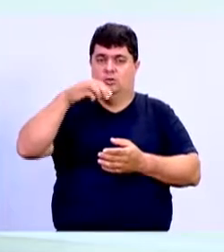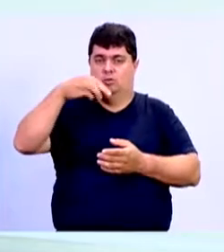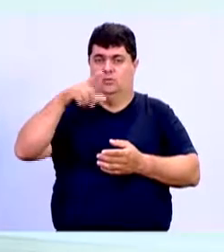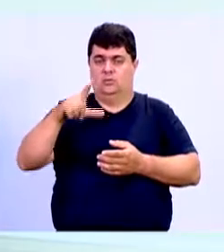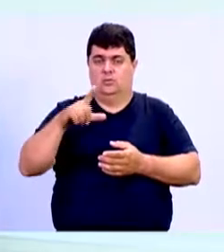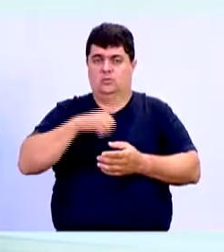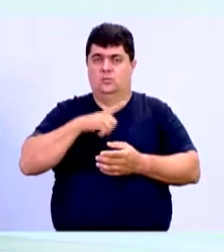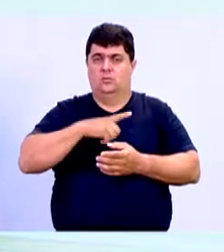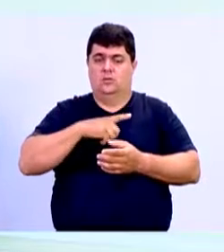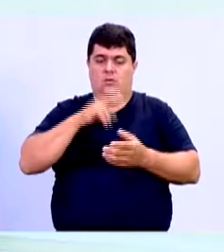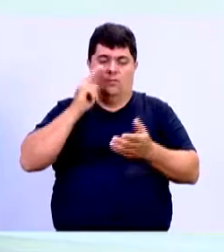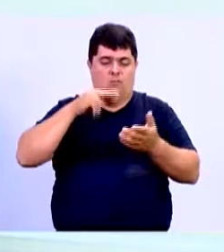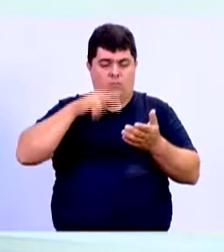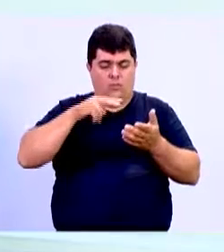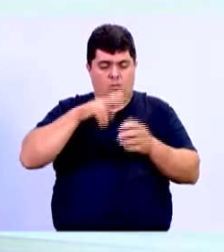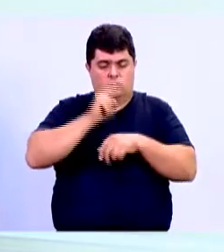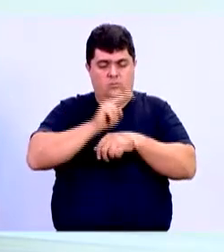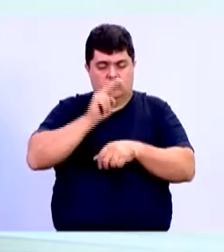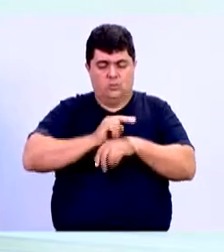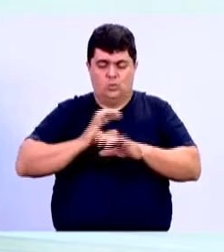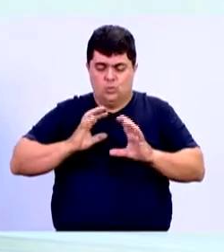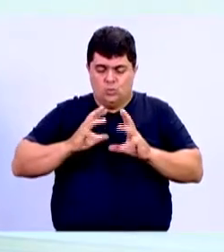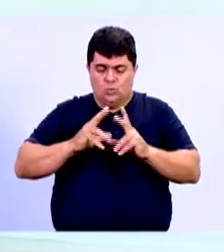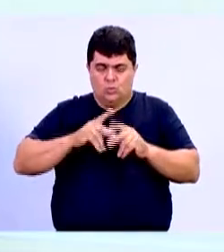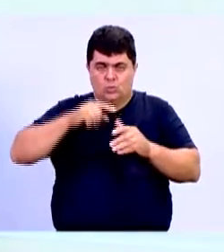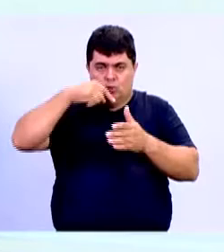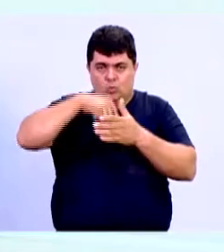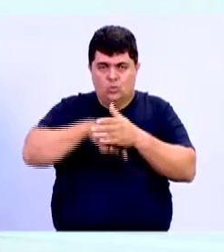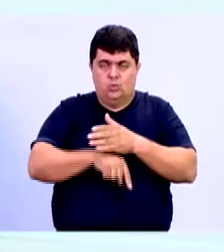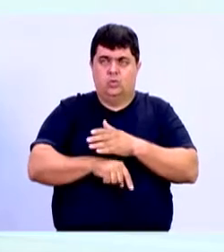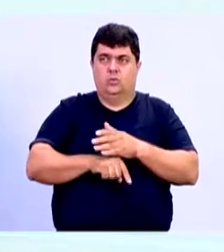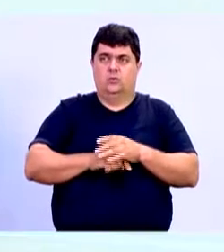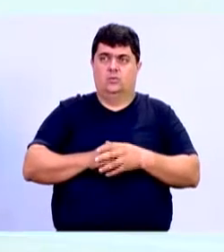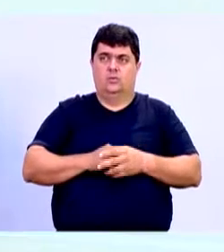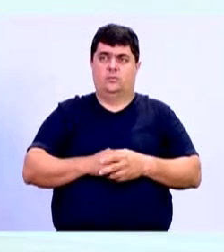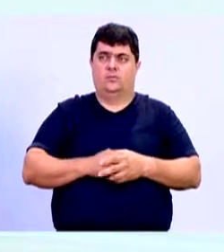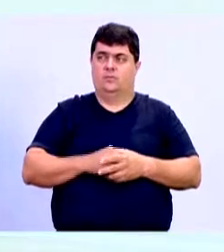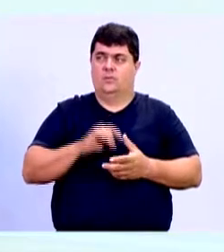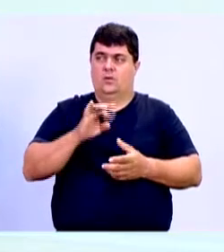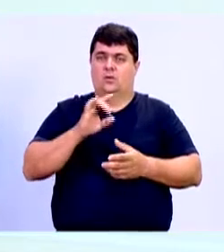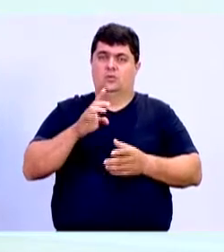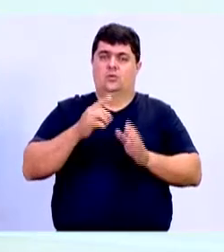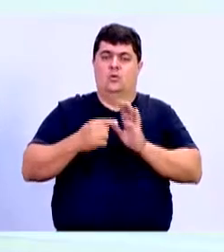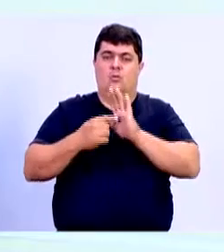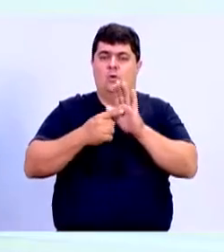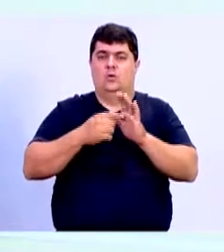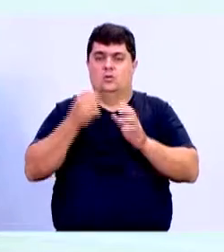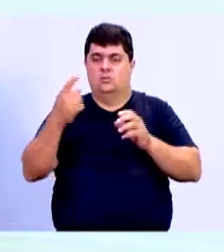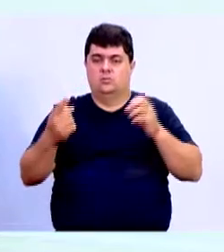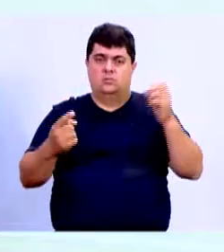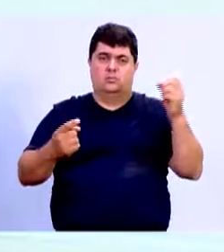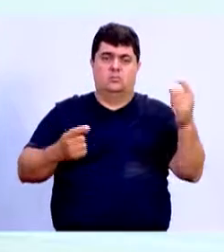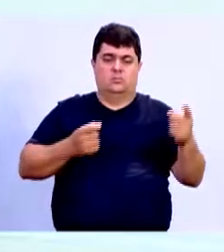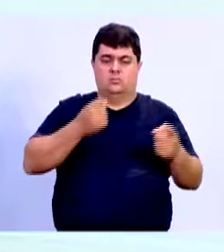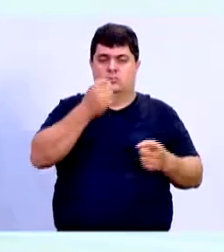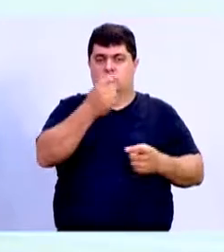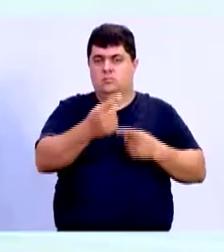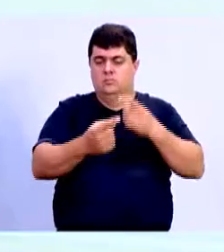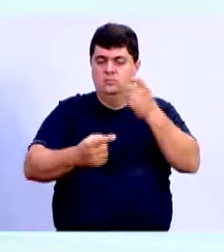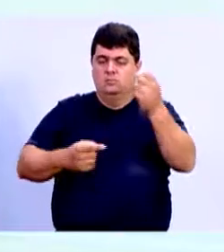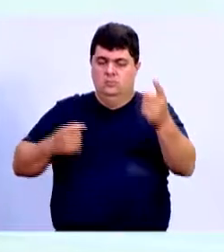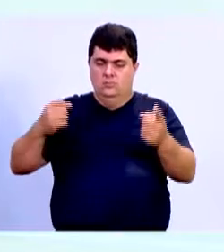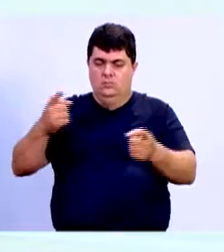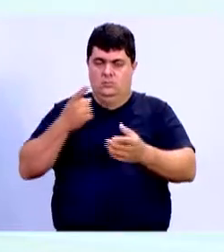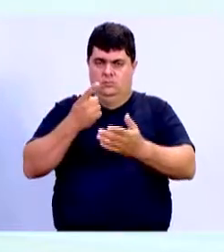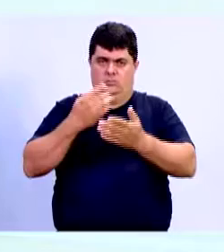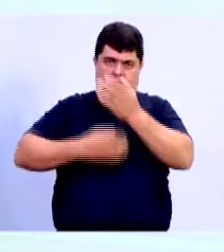são validadas e são auditadas integralmente na sua integridade e não simplesmente por amostragem, como era feito na